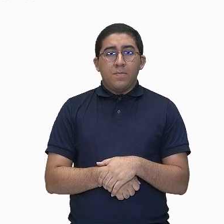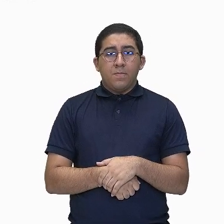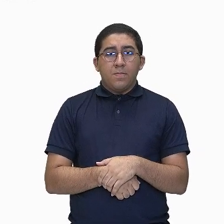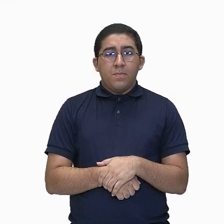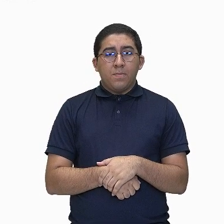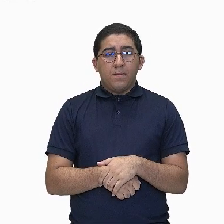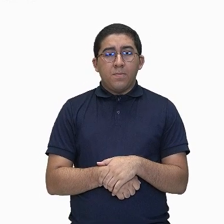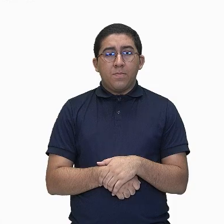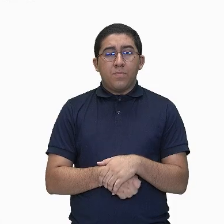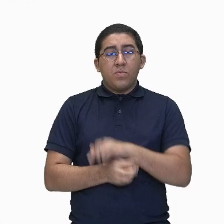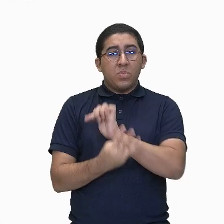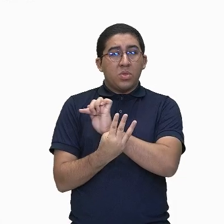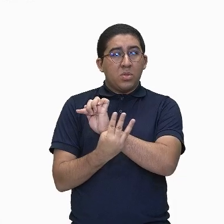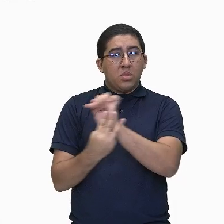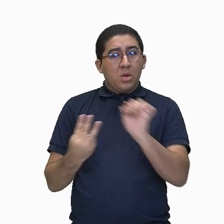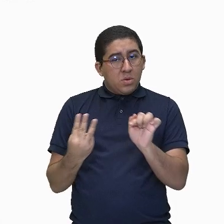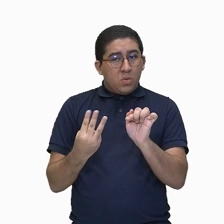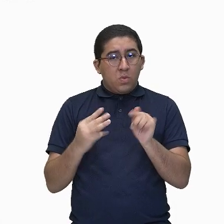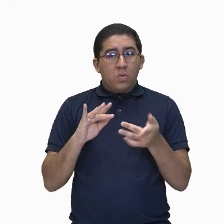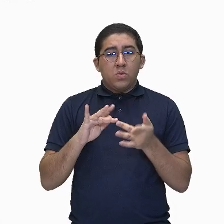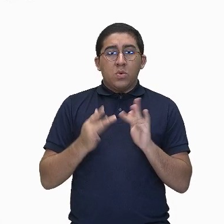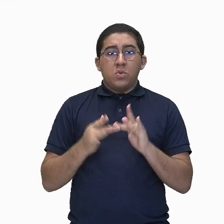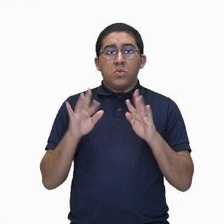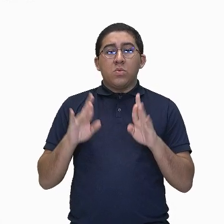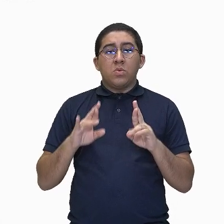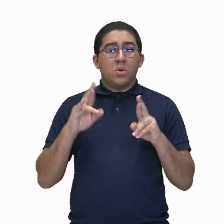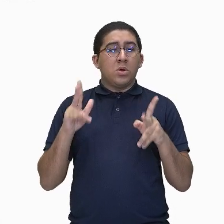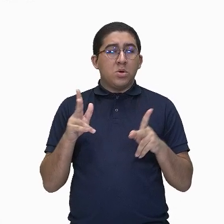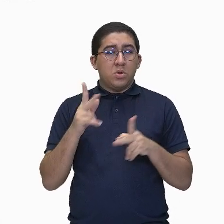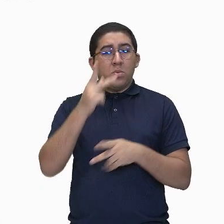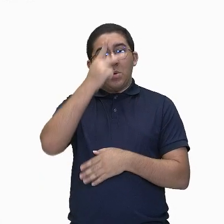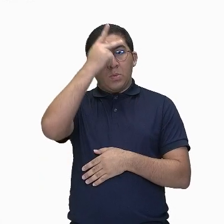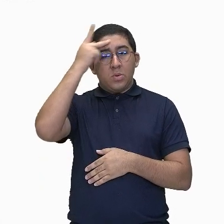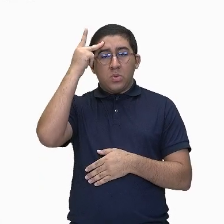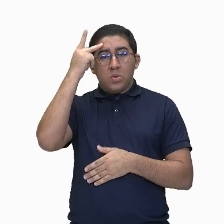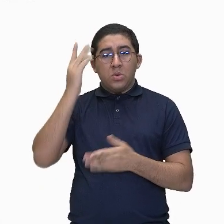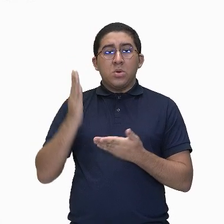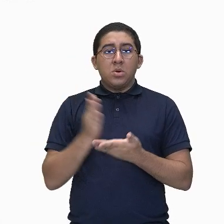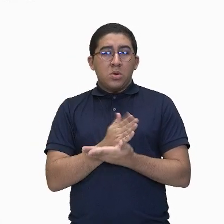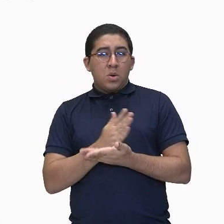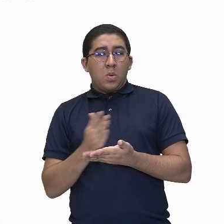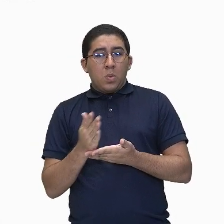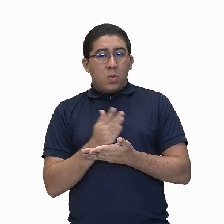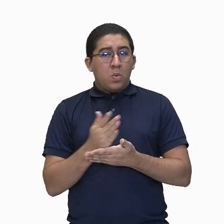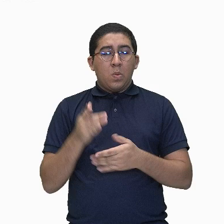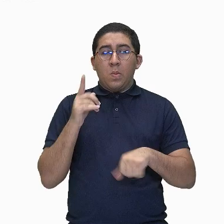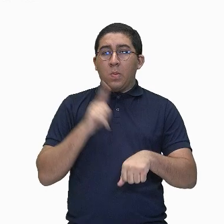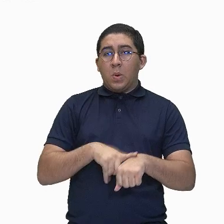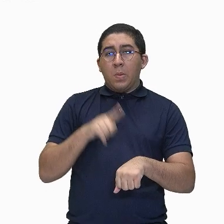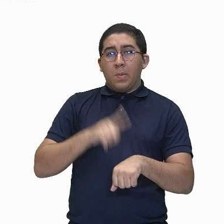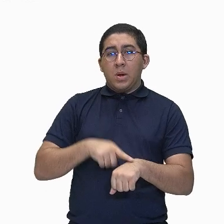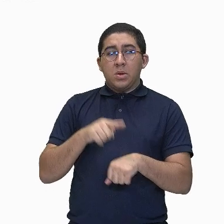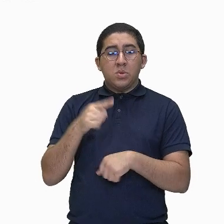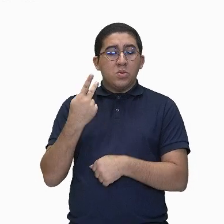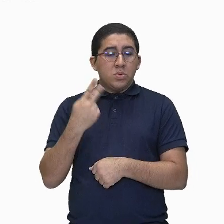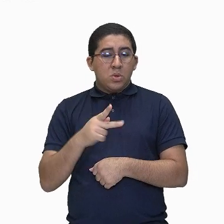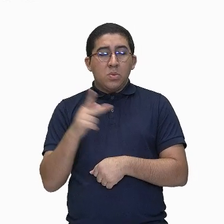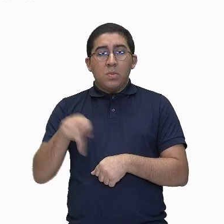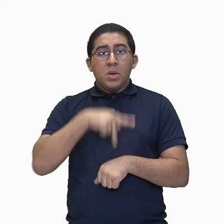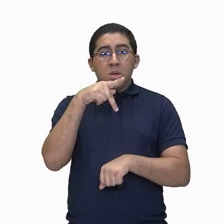né, situações diferentes para pessoas que, em algum momento, em seus países, eles